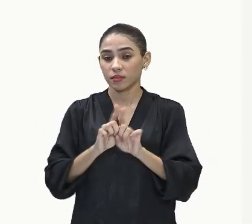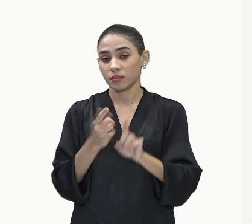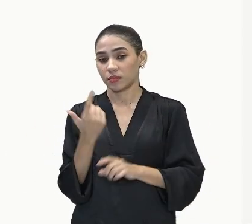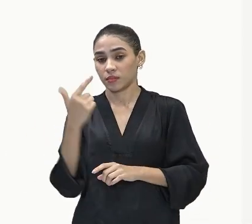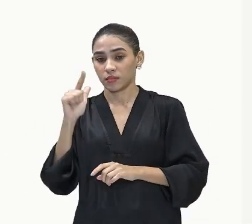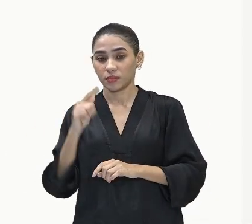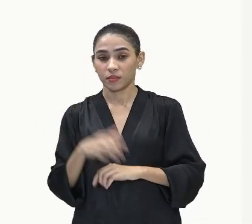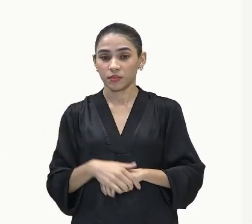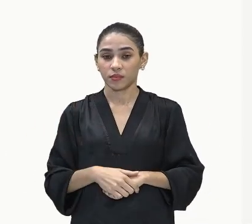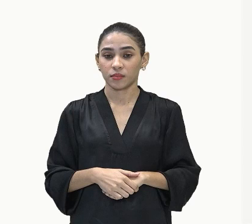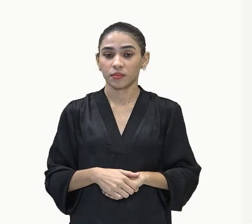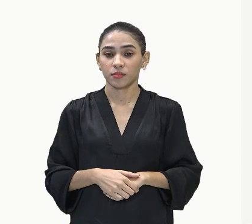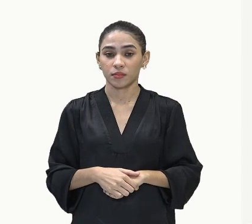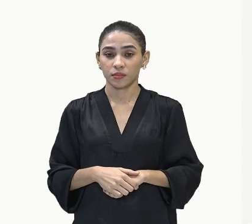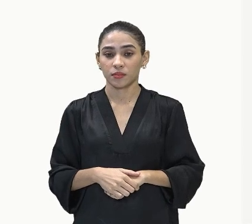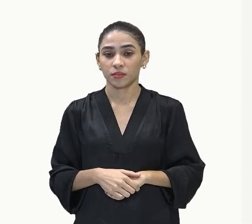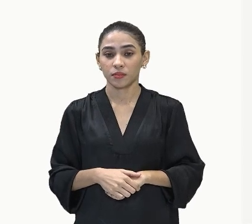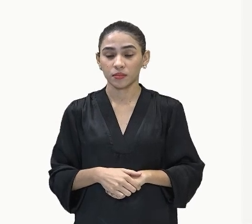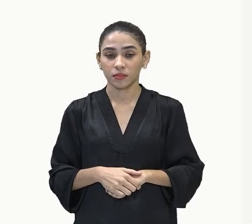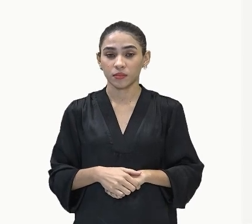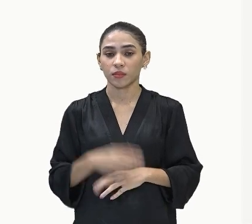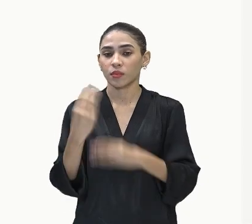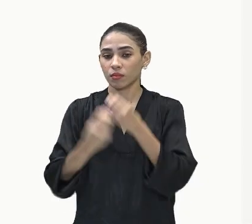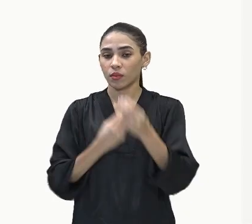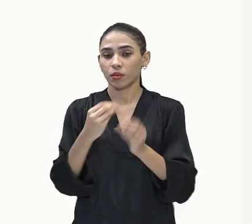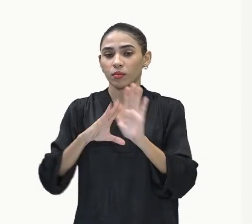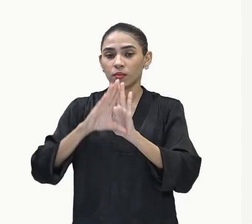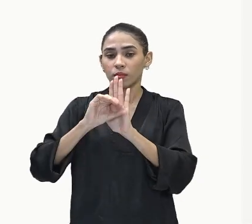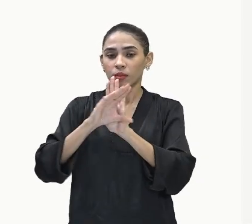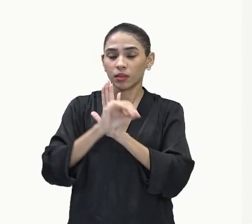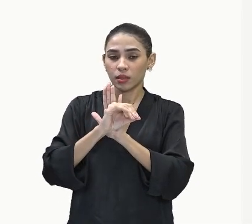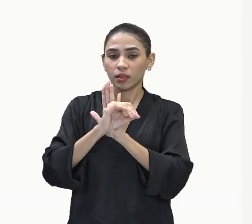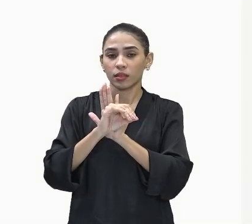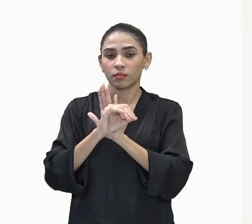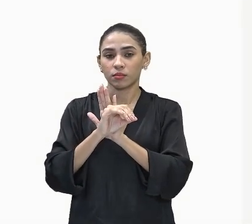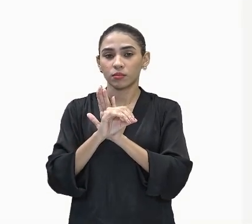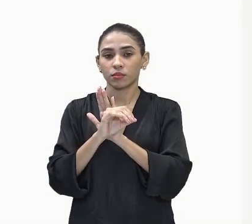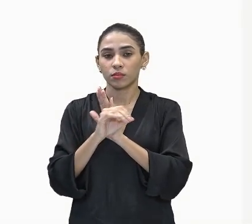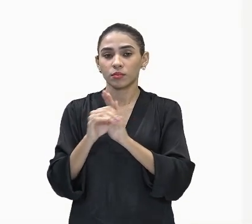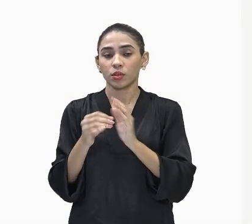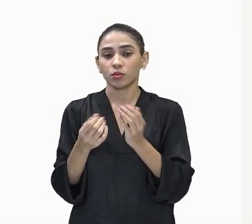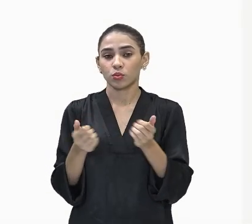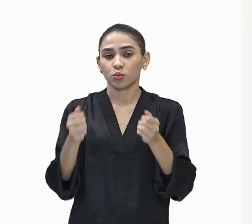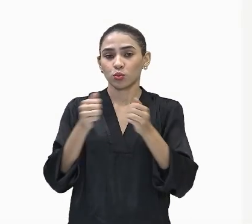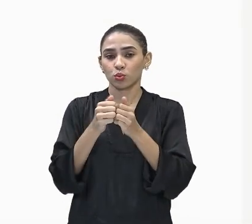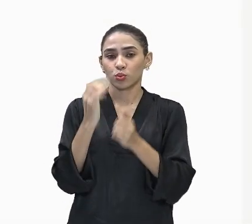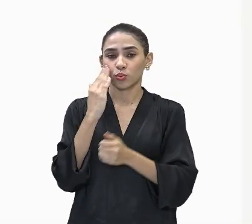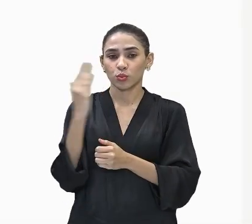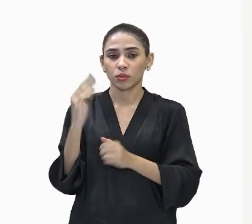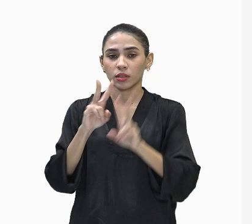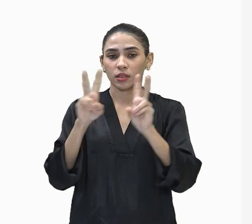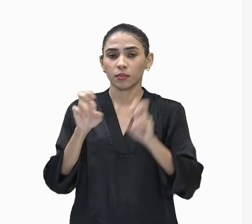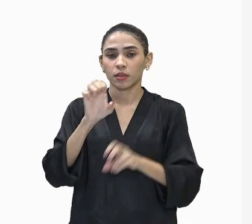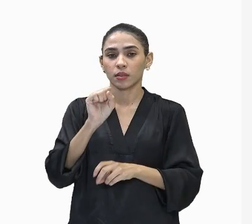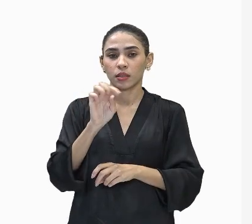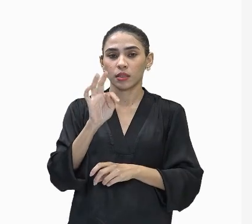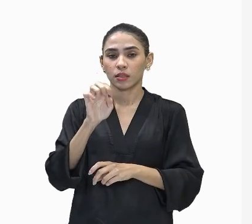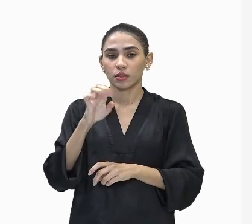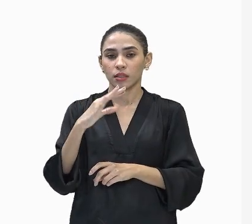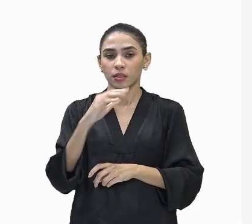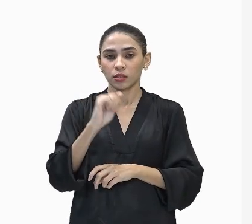vocês sobre a relação da bactéria com a estética também né a gente observou o caso da